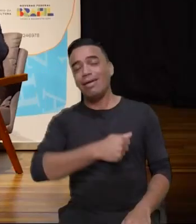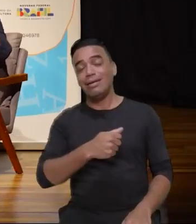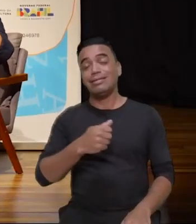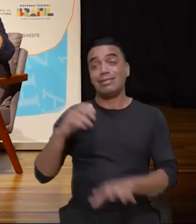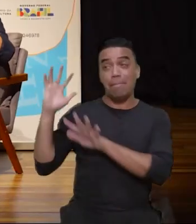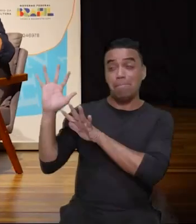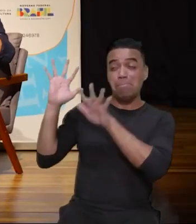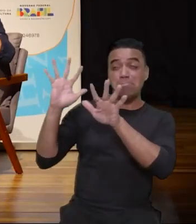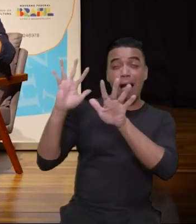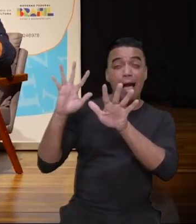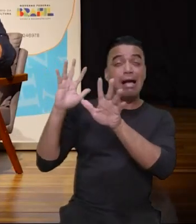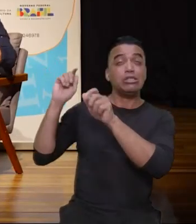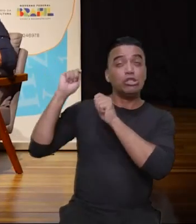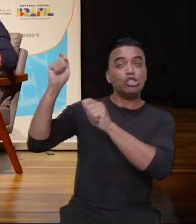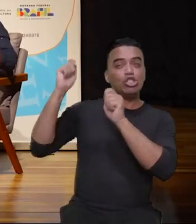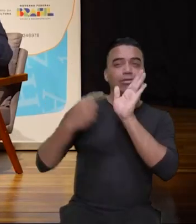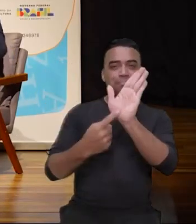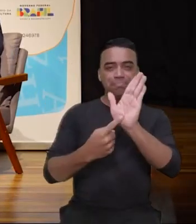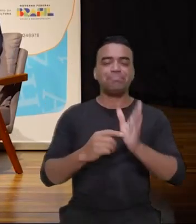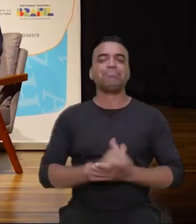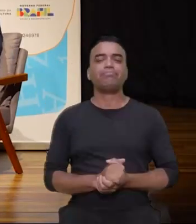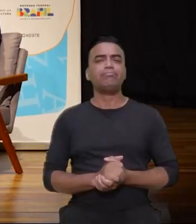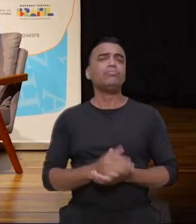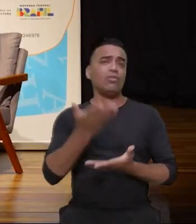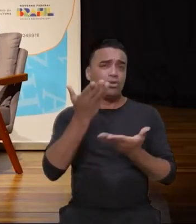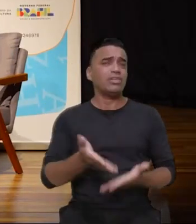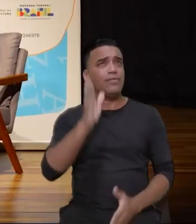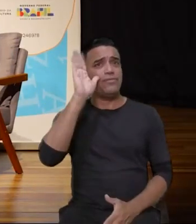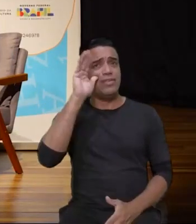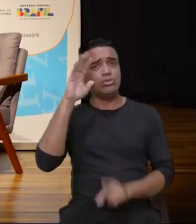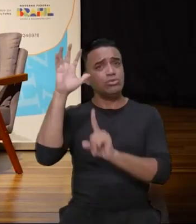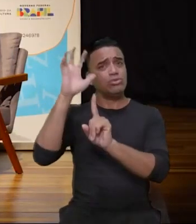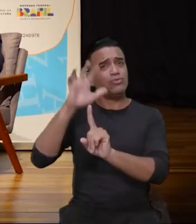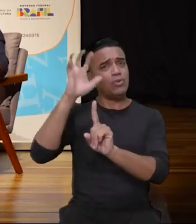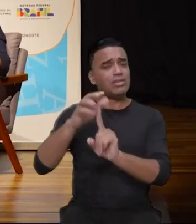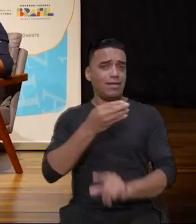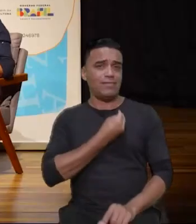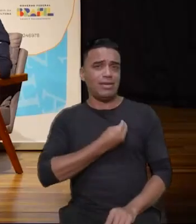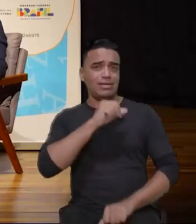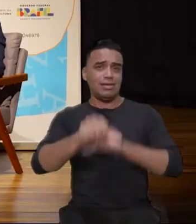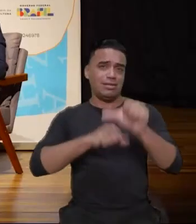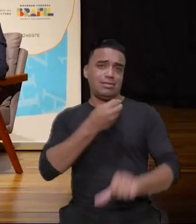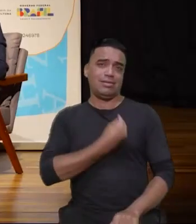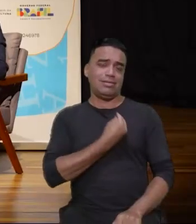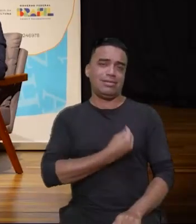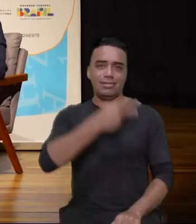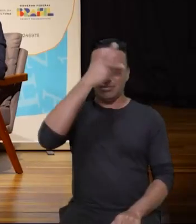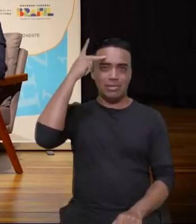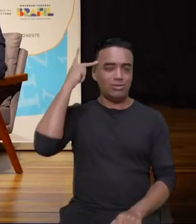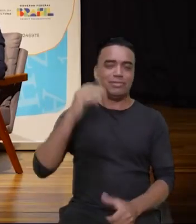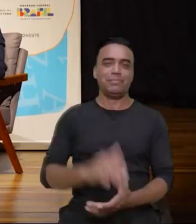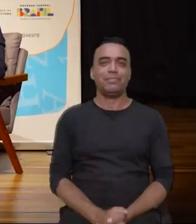marcha, né? E como você tem visto isso influenciar as pessoas, né? Se você